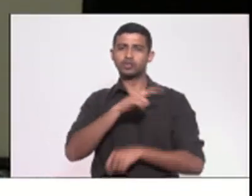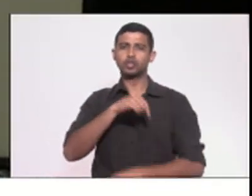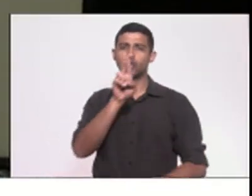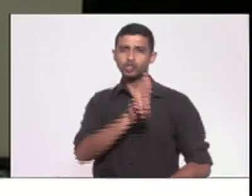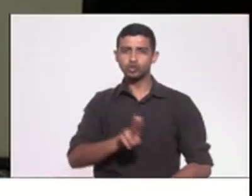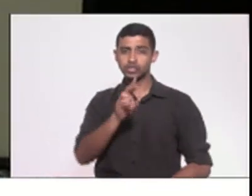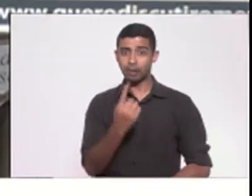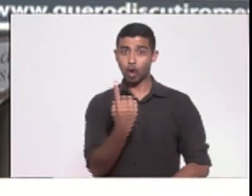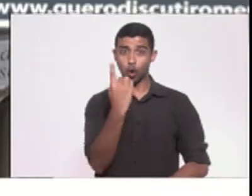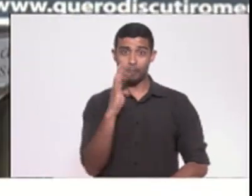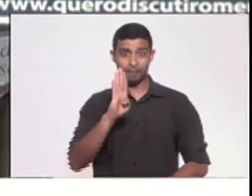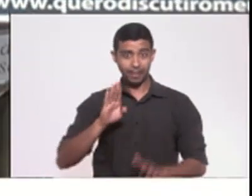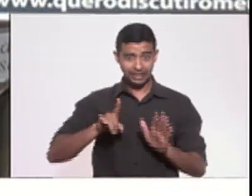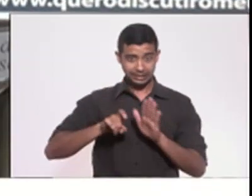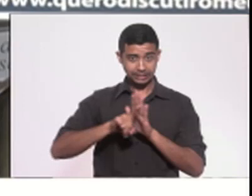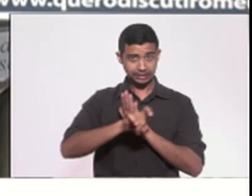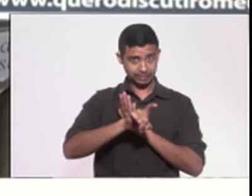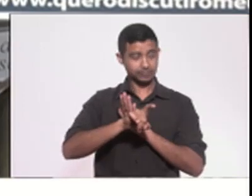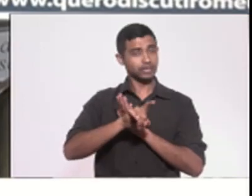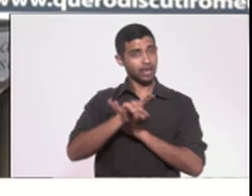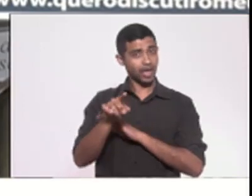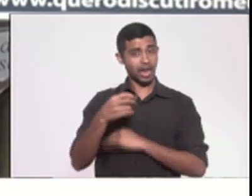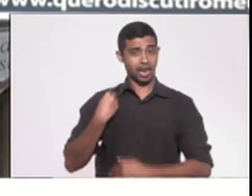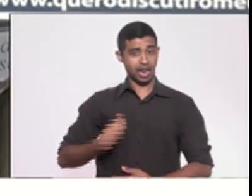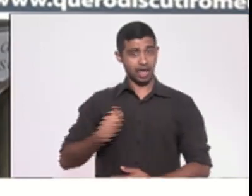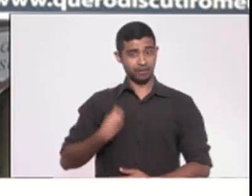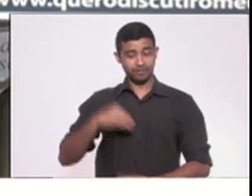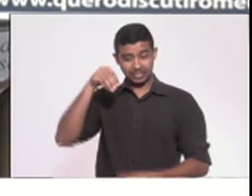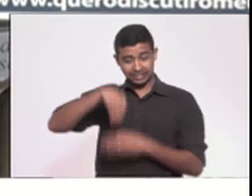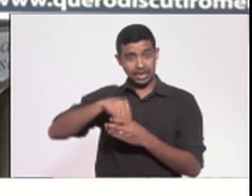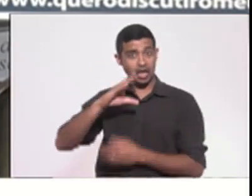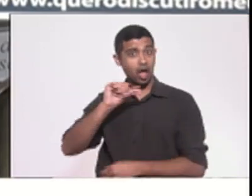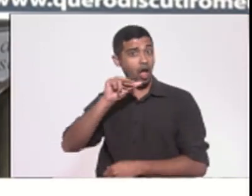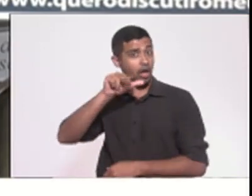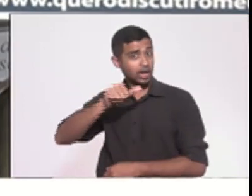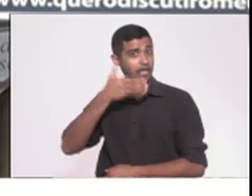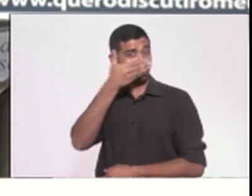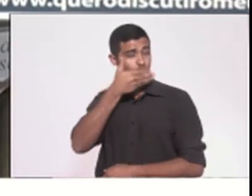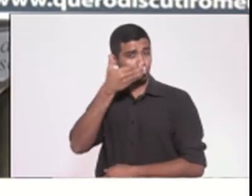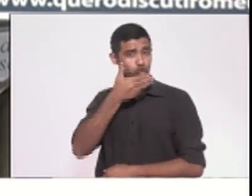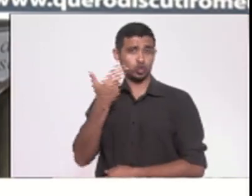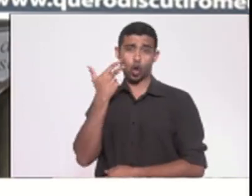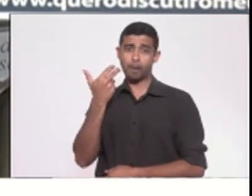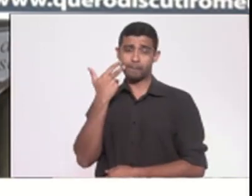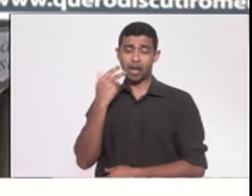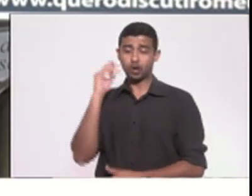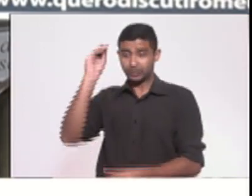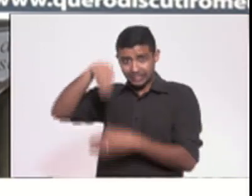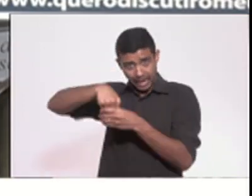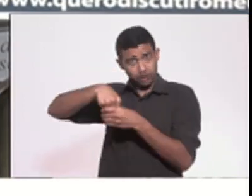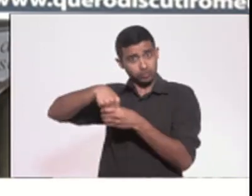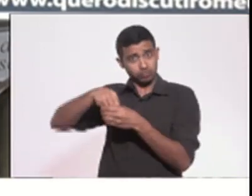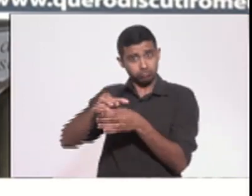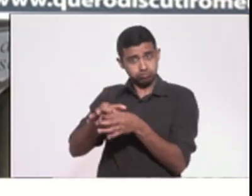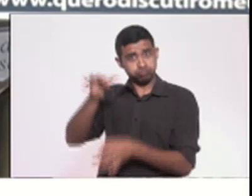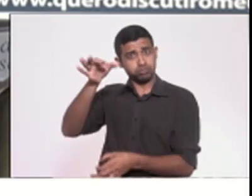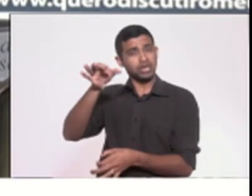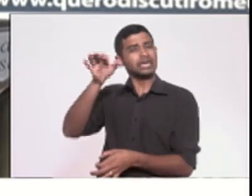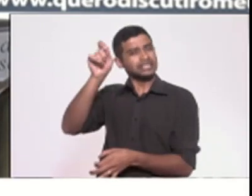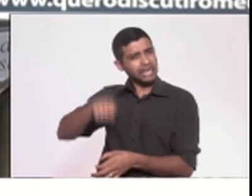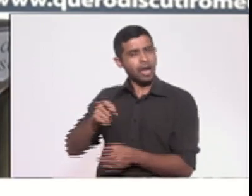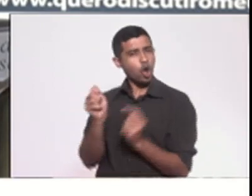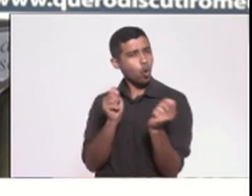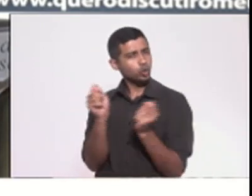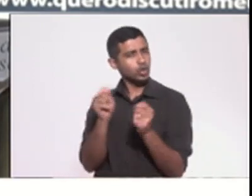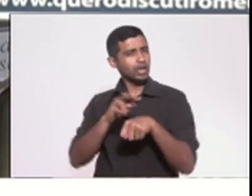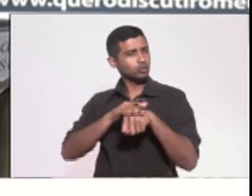uma bactéria que vive dentro da cana-de-açúcar naturalmente, e ela tem um potencial para controle de algumas doenças,